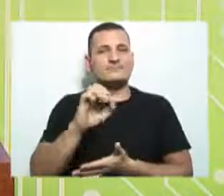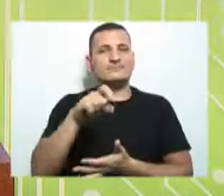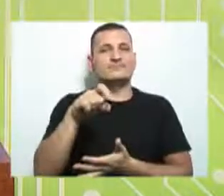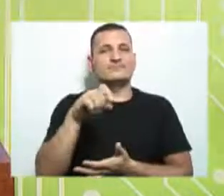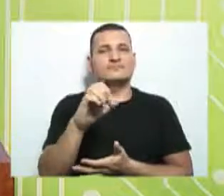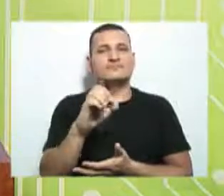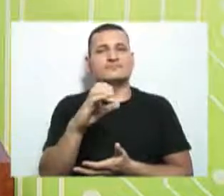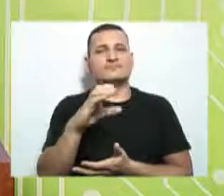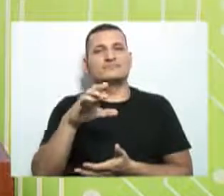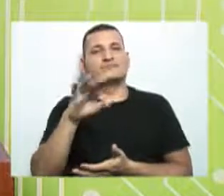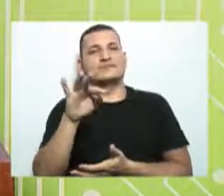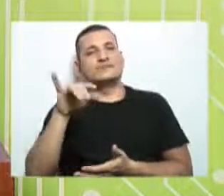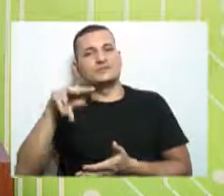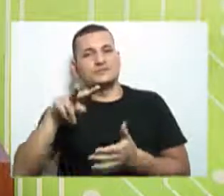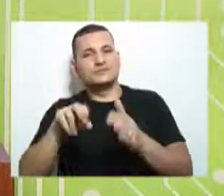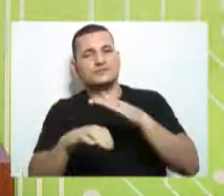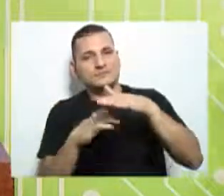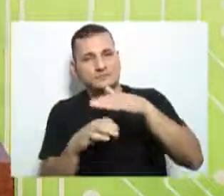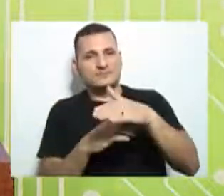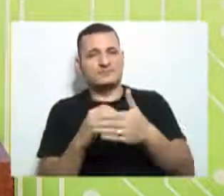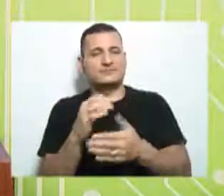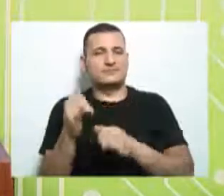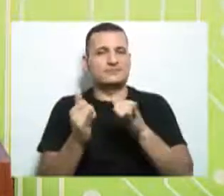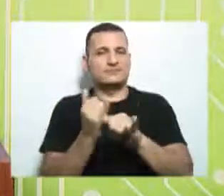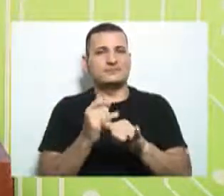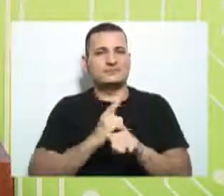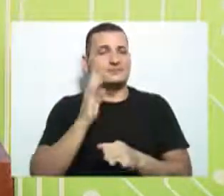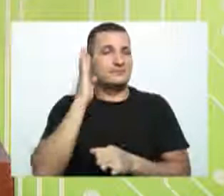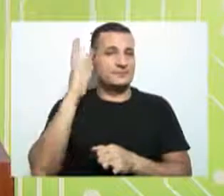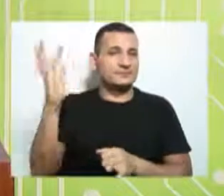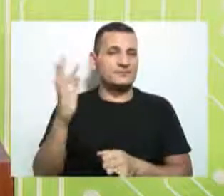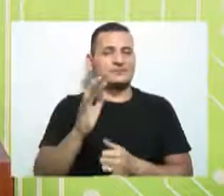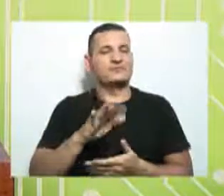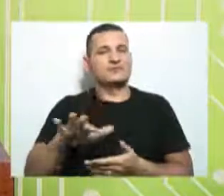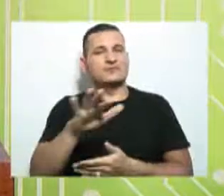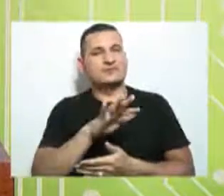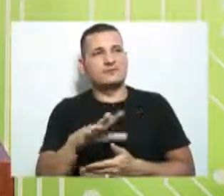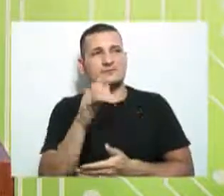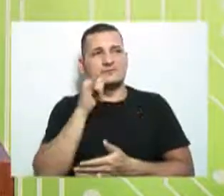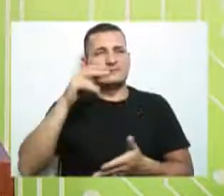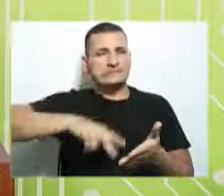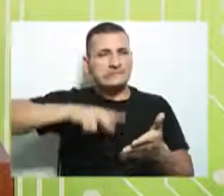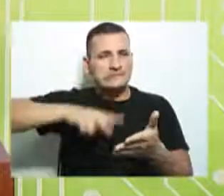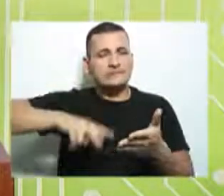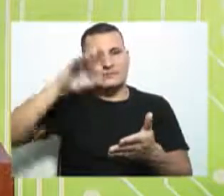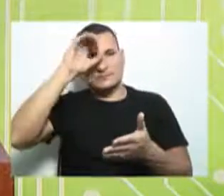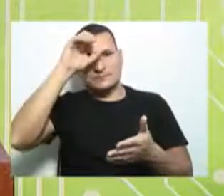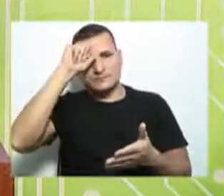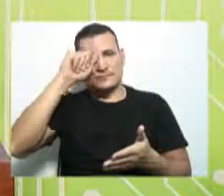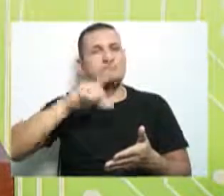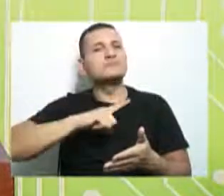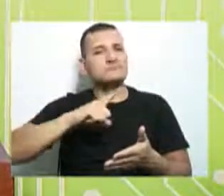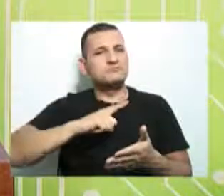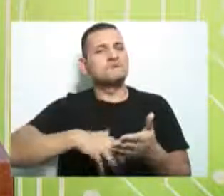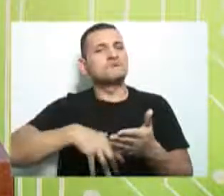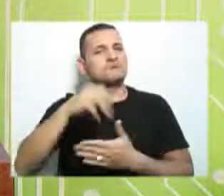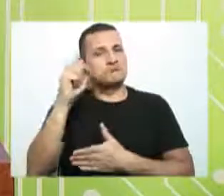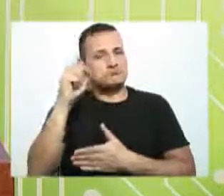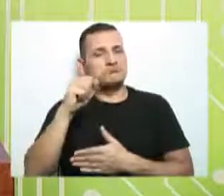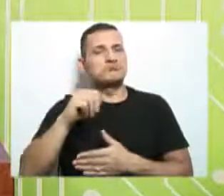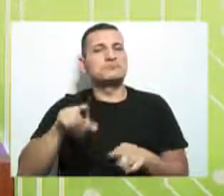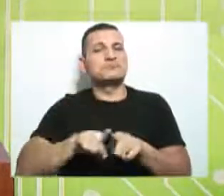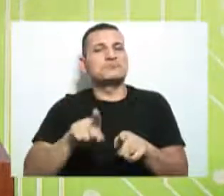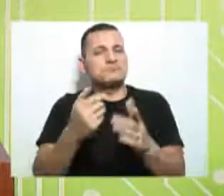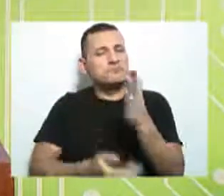muito bom, vale a pena. Tem na internet pra você ver. Teoria Geral do Processo, enfim, quem lê muito, aprende muito, ganha muito e perde